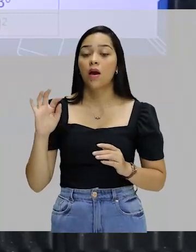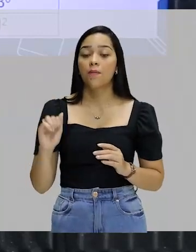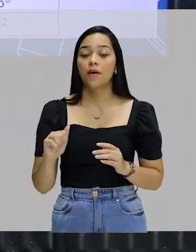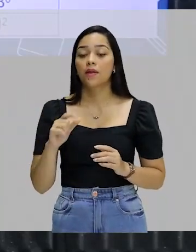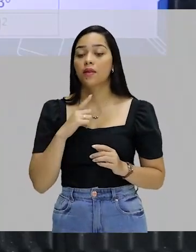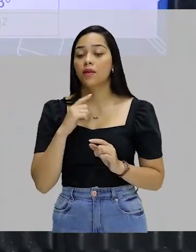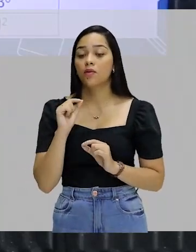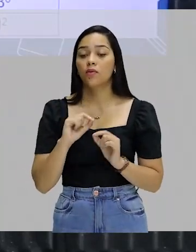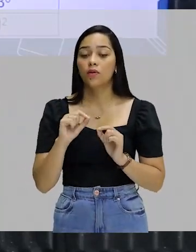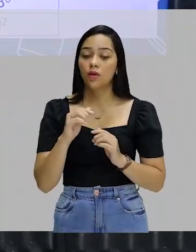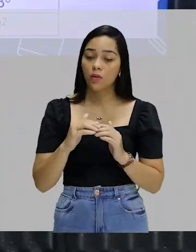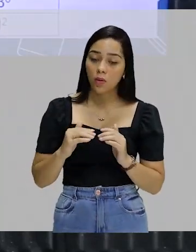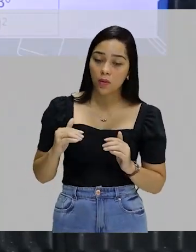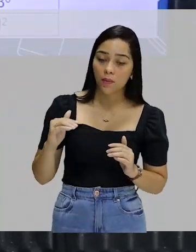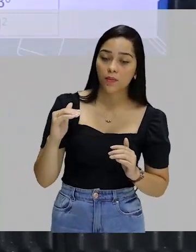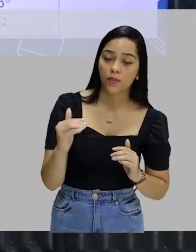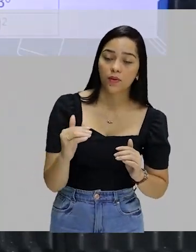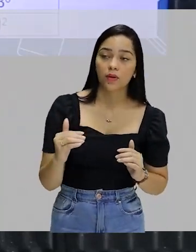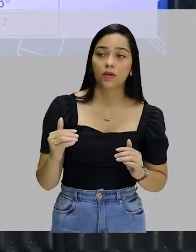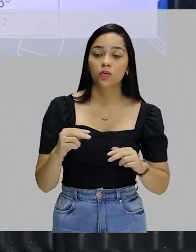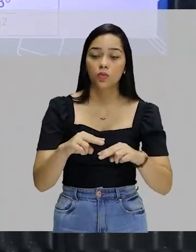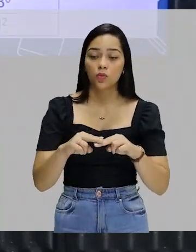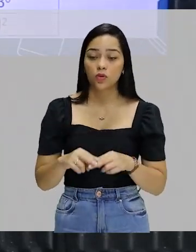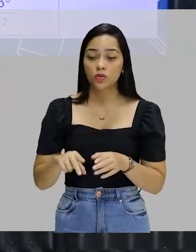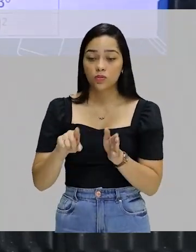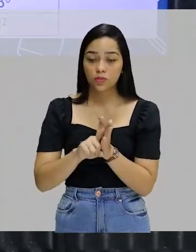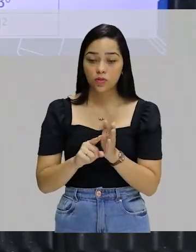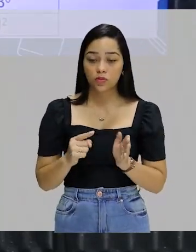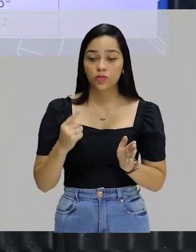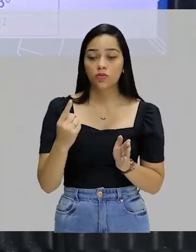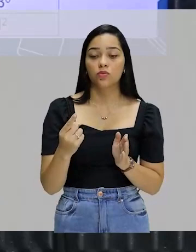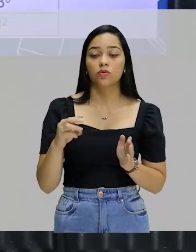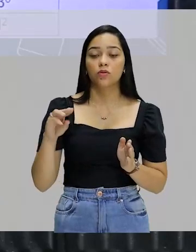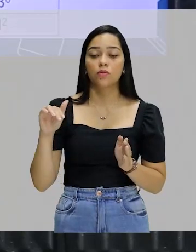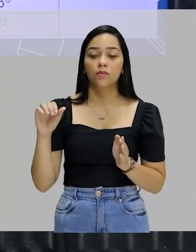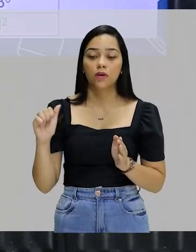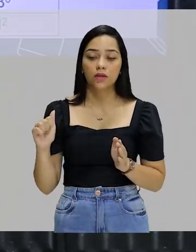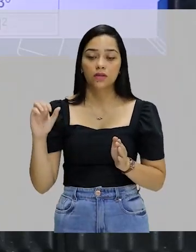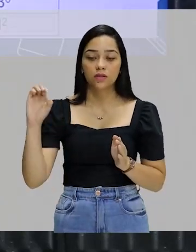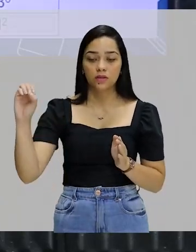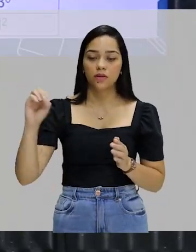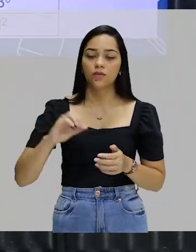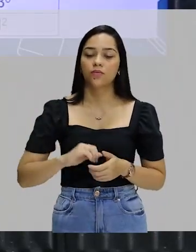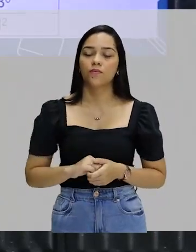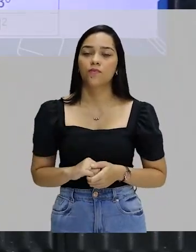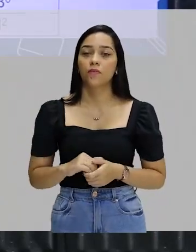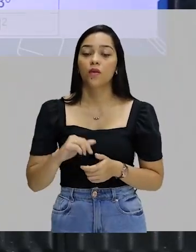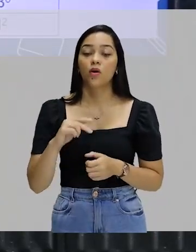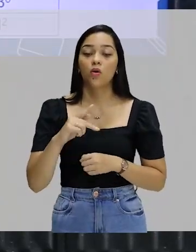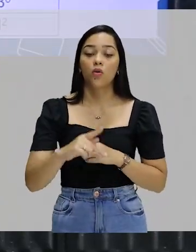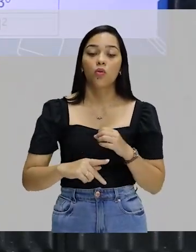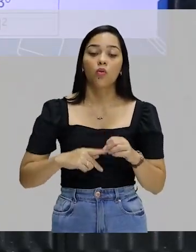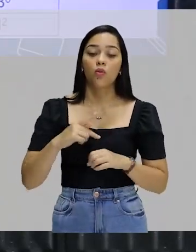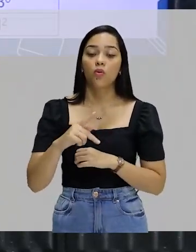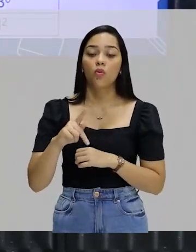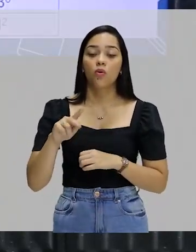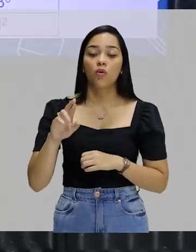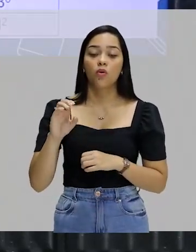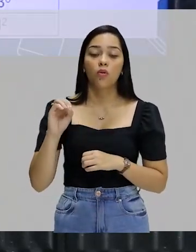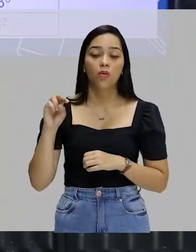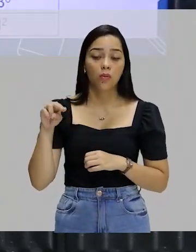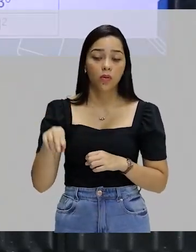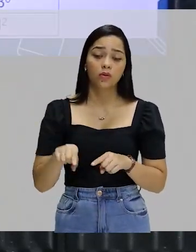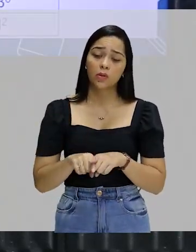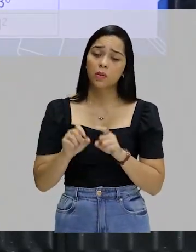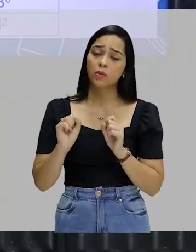ter um aumento do número atômico, por isso menos 1, massa 0. O próton, certo? O próton